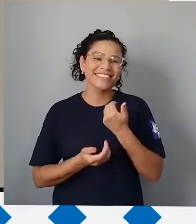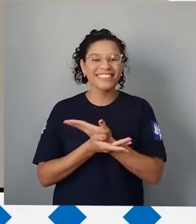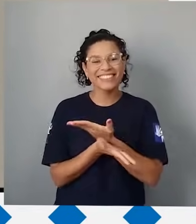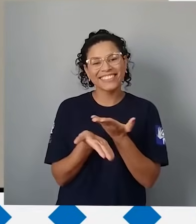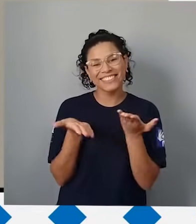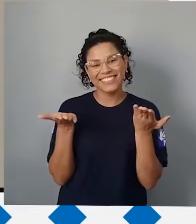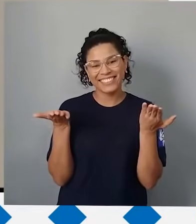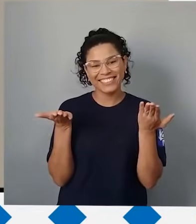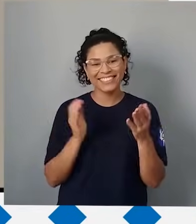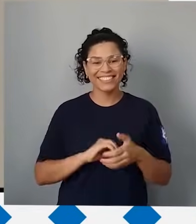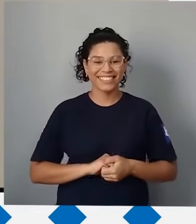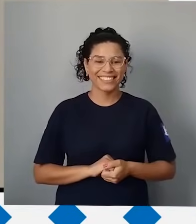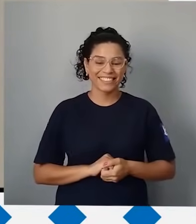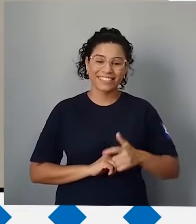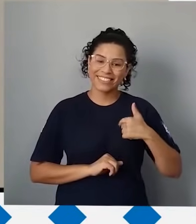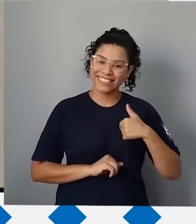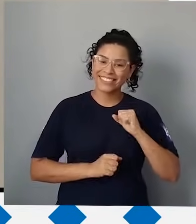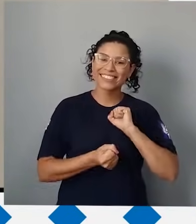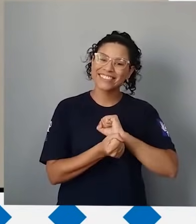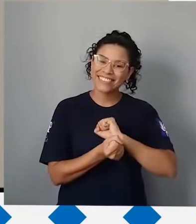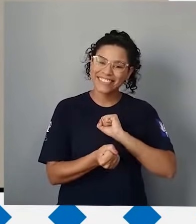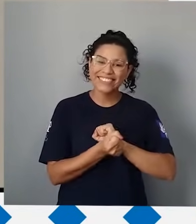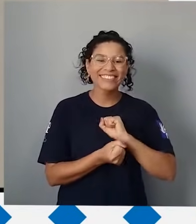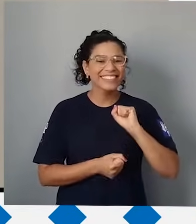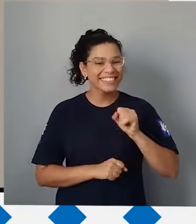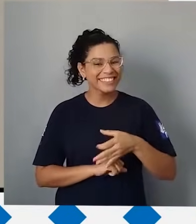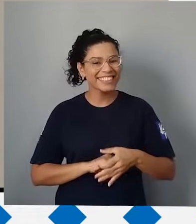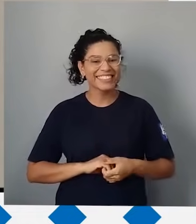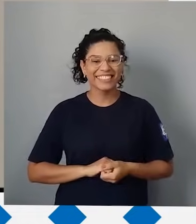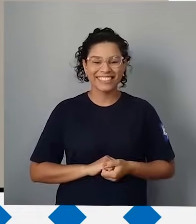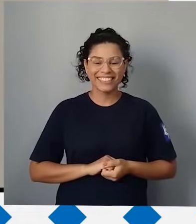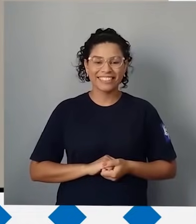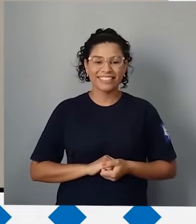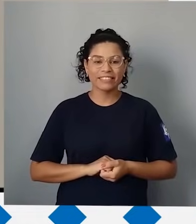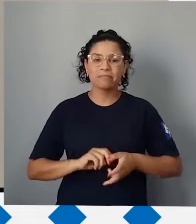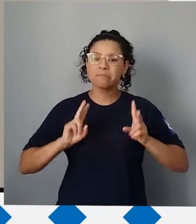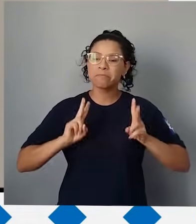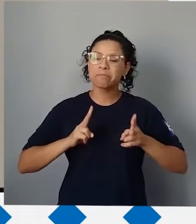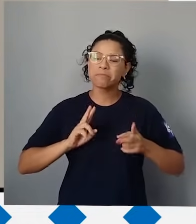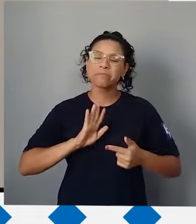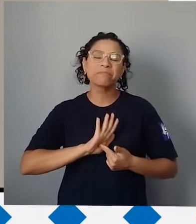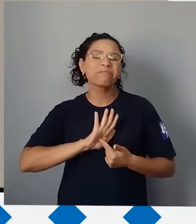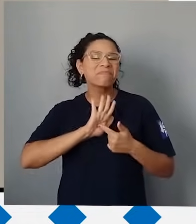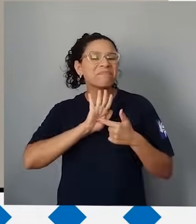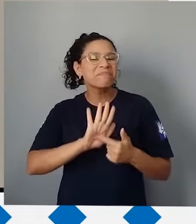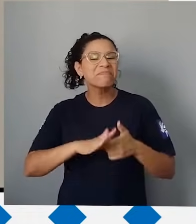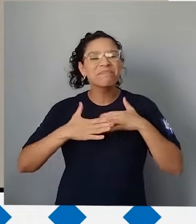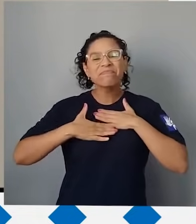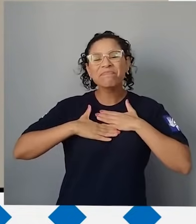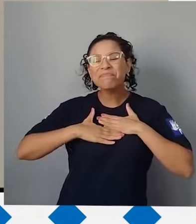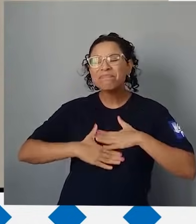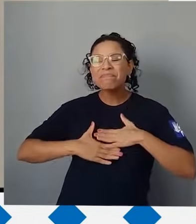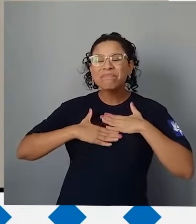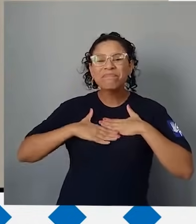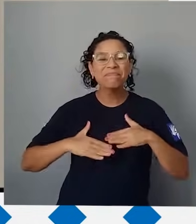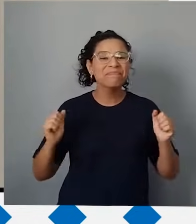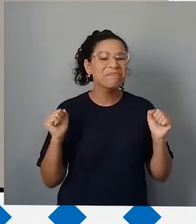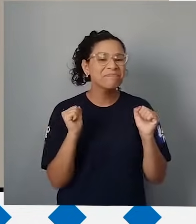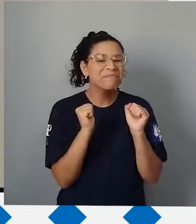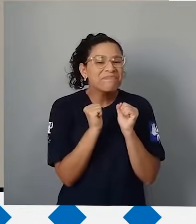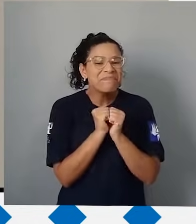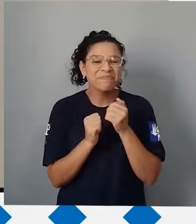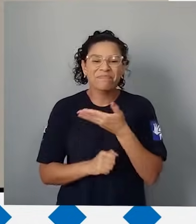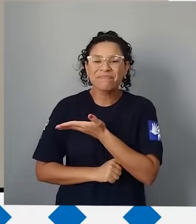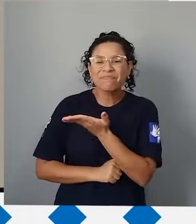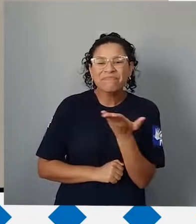amigas, tudo bem com vocês? Eu desejo que sim. Como eu sempre falo, é um prazer estar aqui